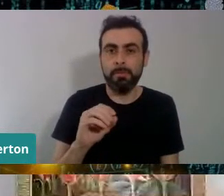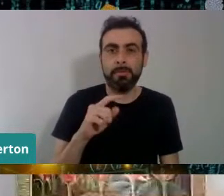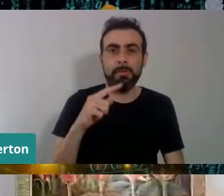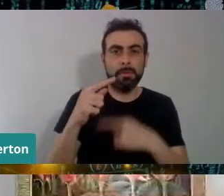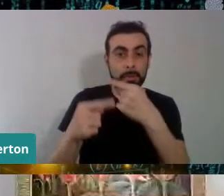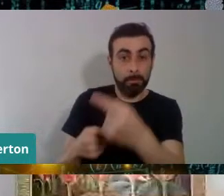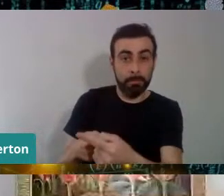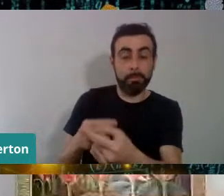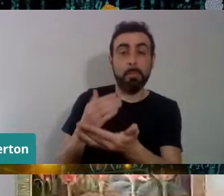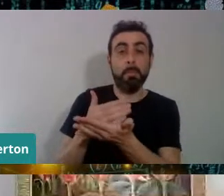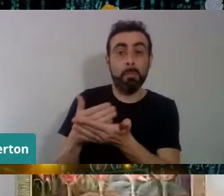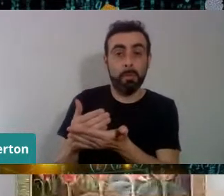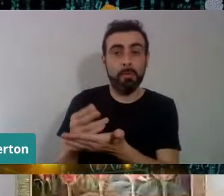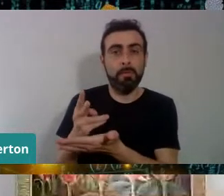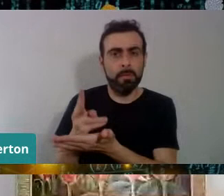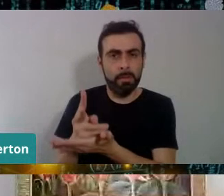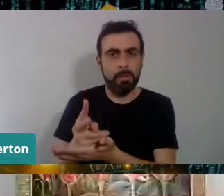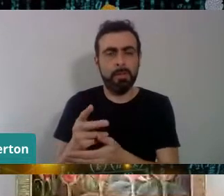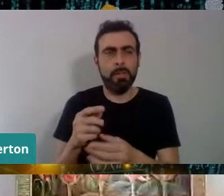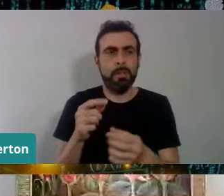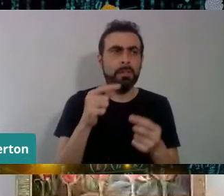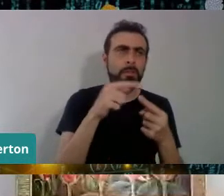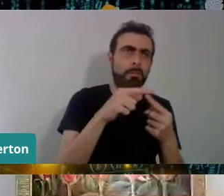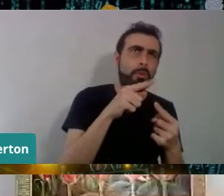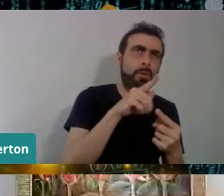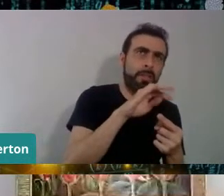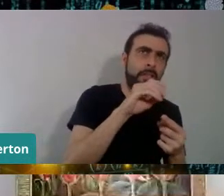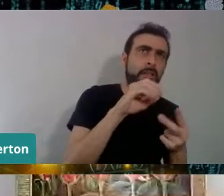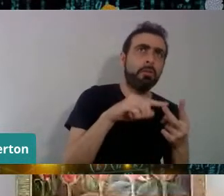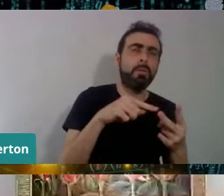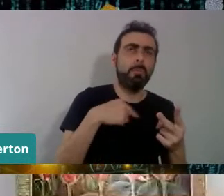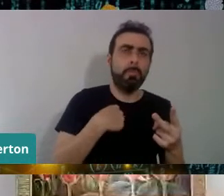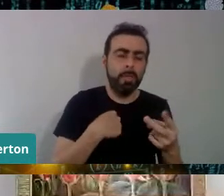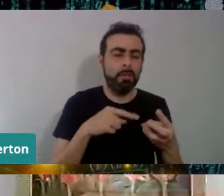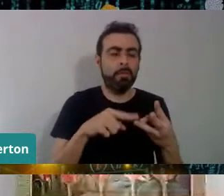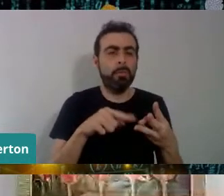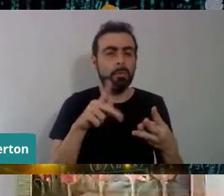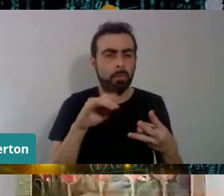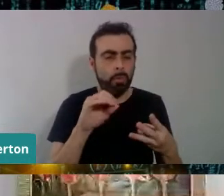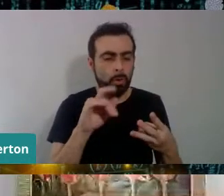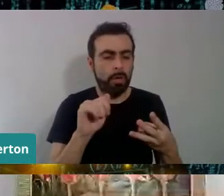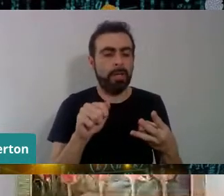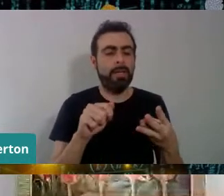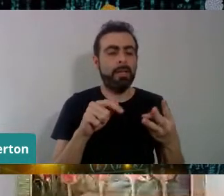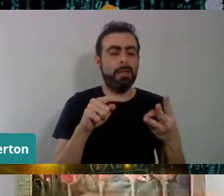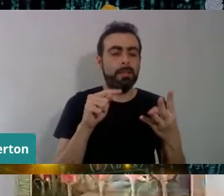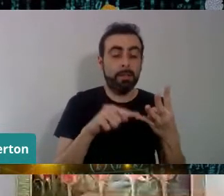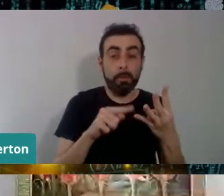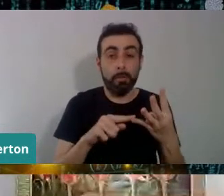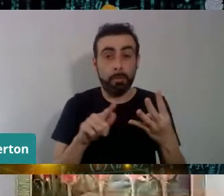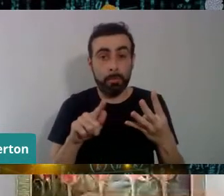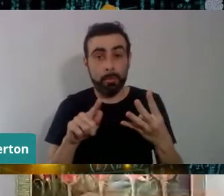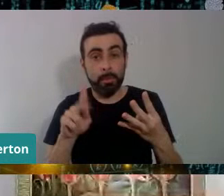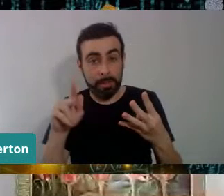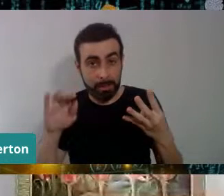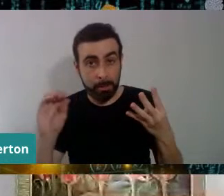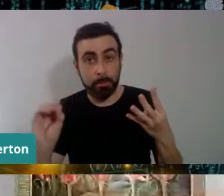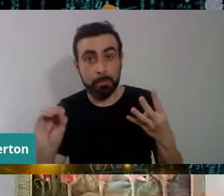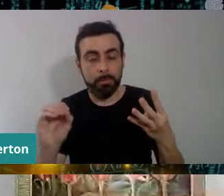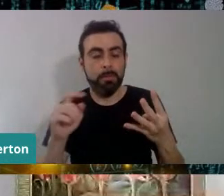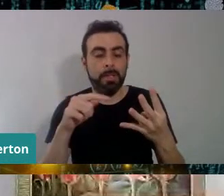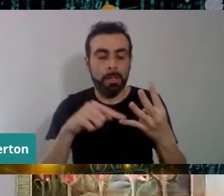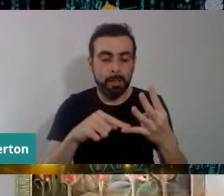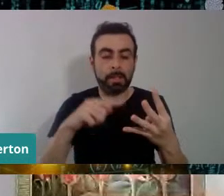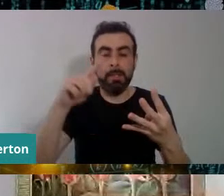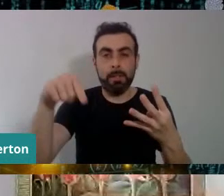depois do Guido, depois de mim, depois do Koga, né? Ele já pegou um outro ambiente